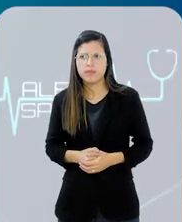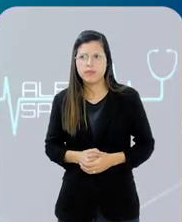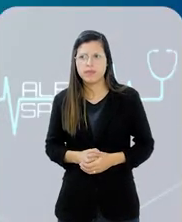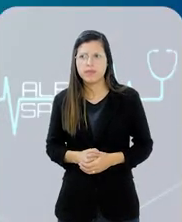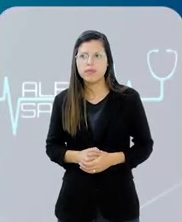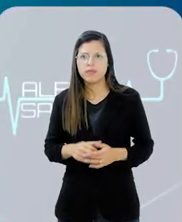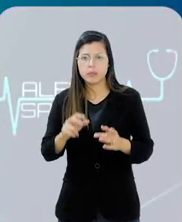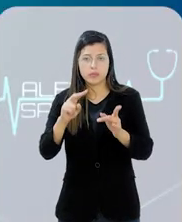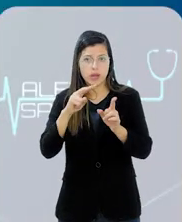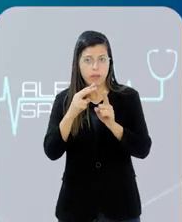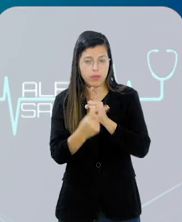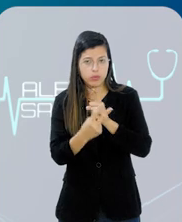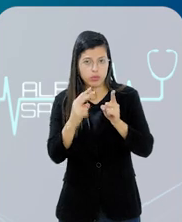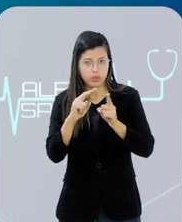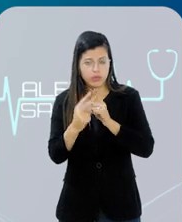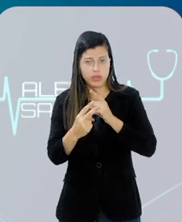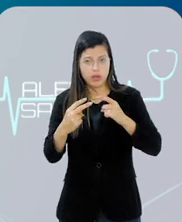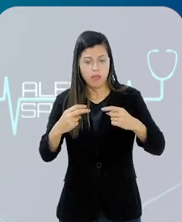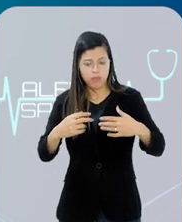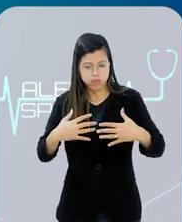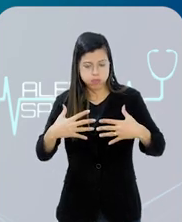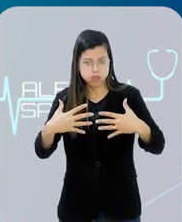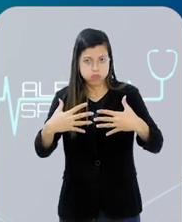Do ponto de vista da gigantomastia,